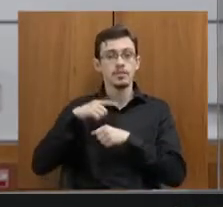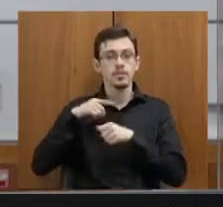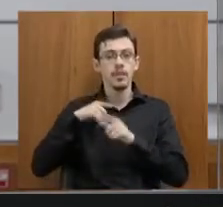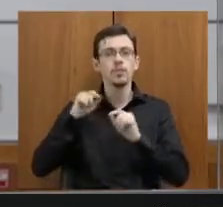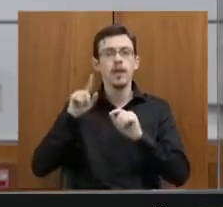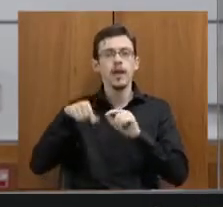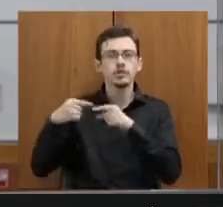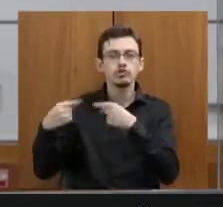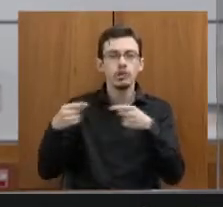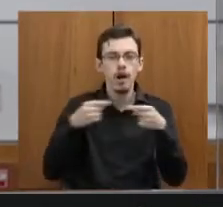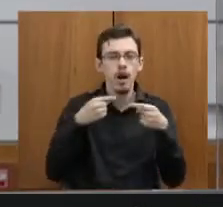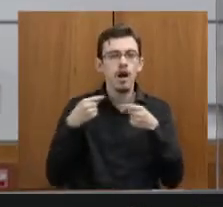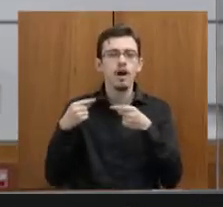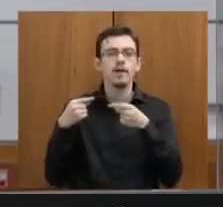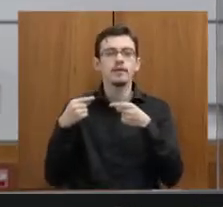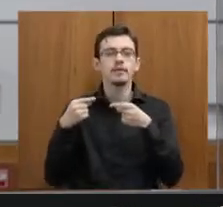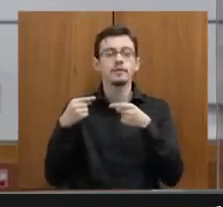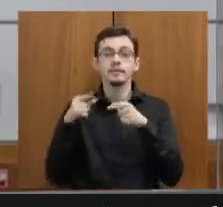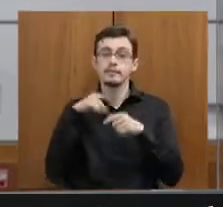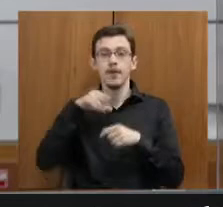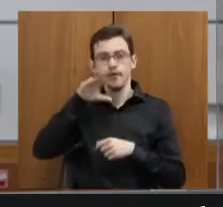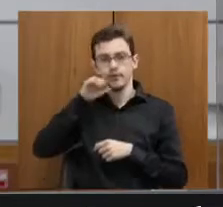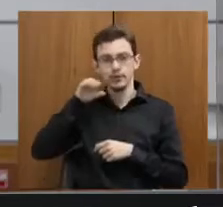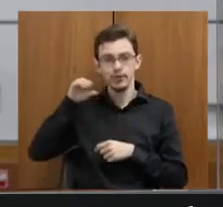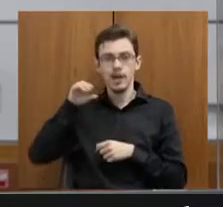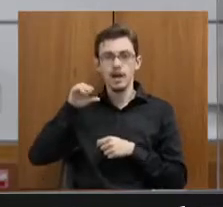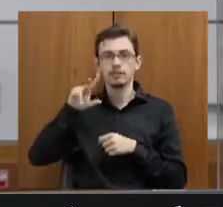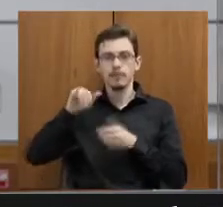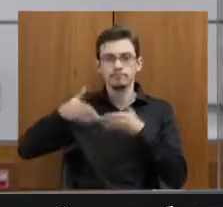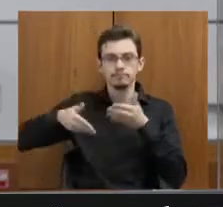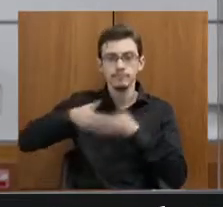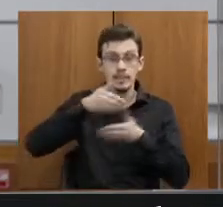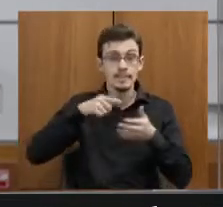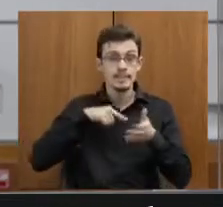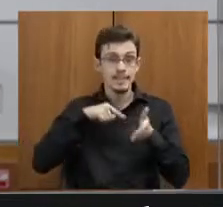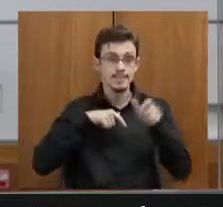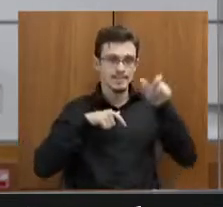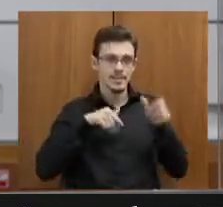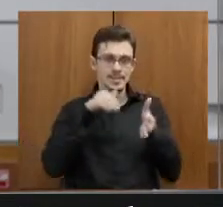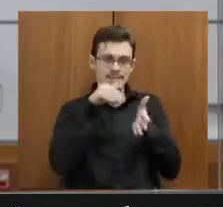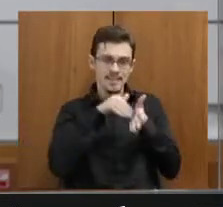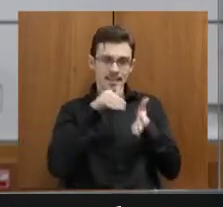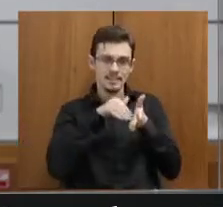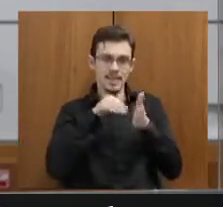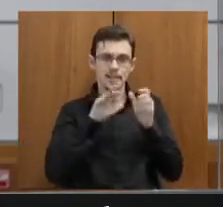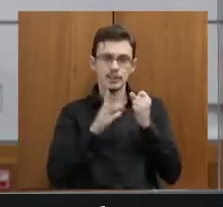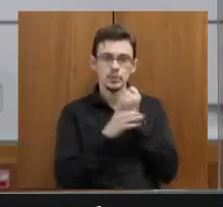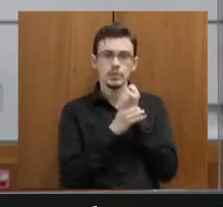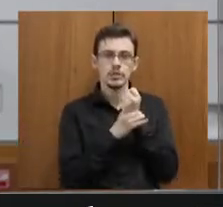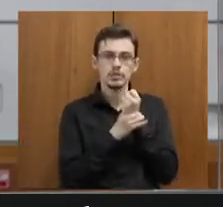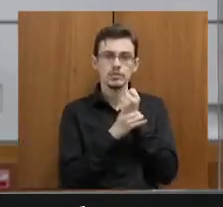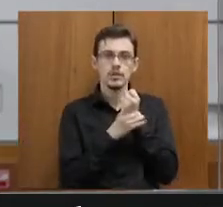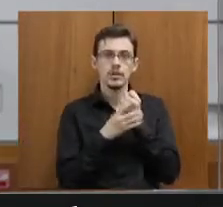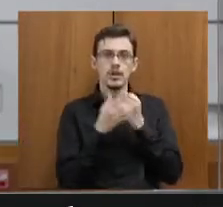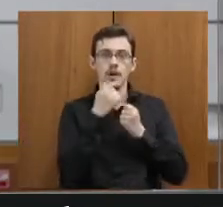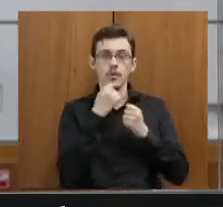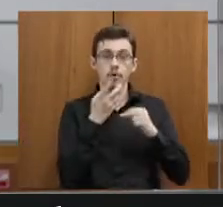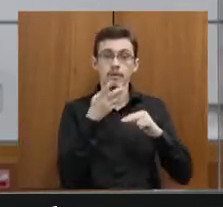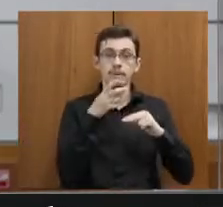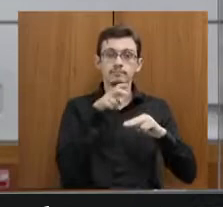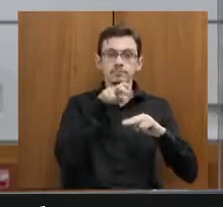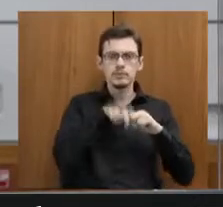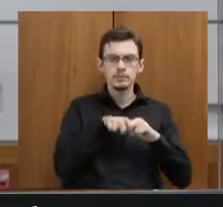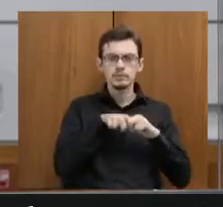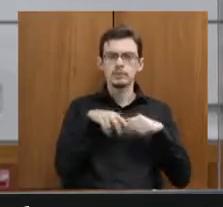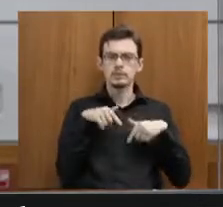partir do Diálogo informação de servidores e podemos um secretário de Municipal de segurança seleção sentado na cadeira que não se